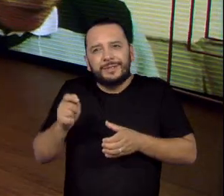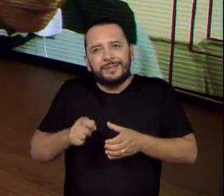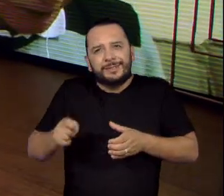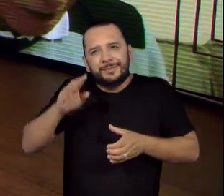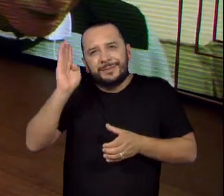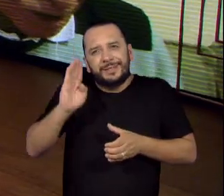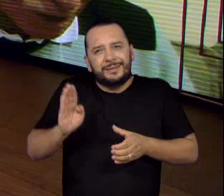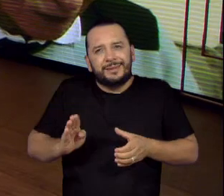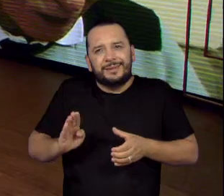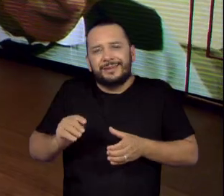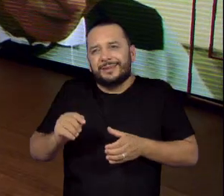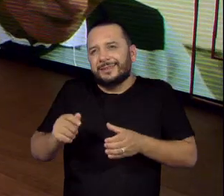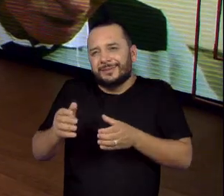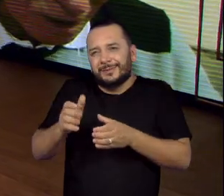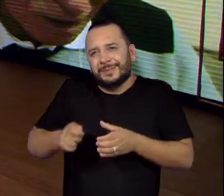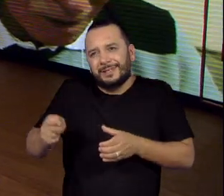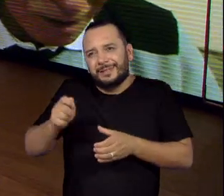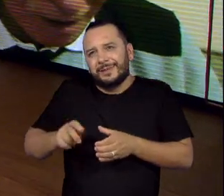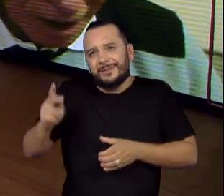mereço, não mereço, sei lá. Mas